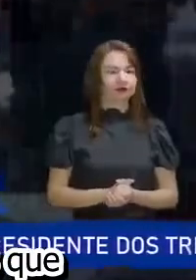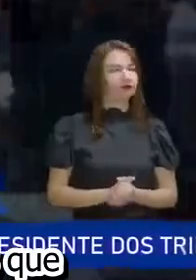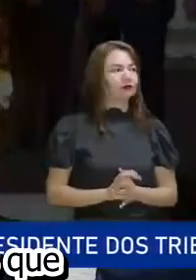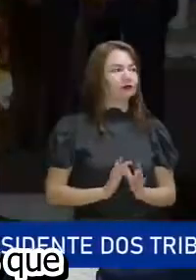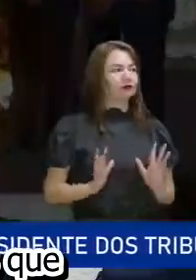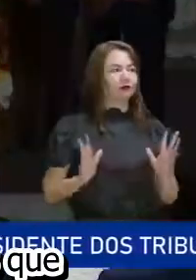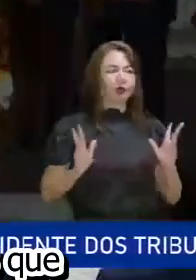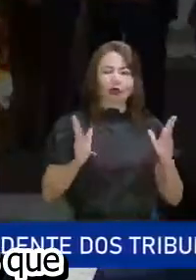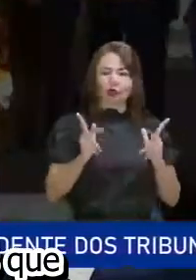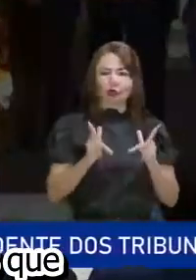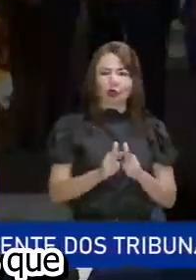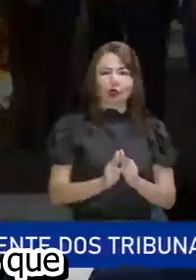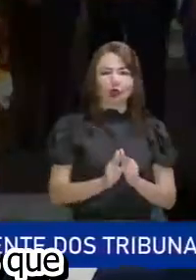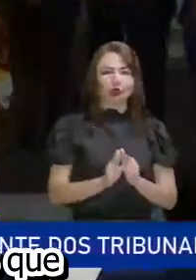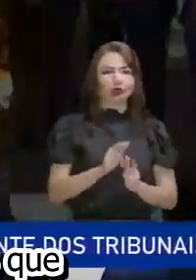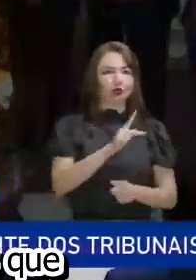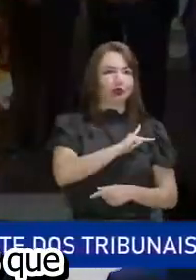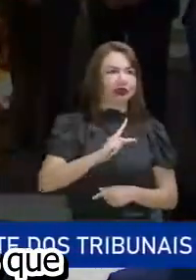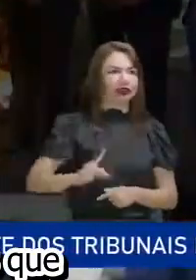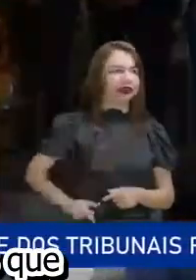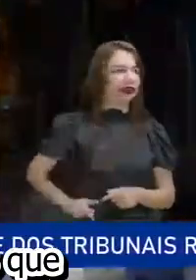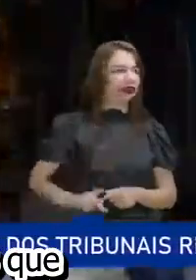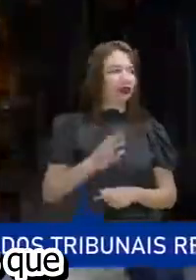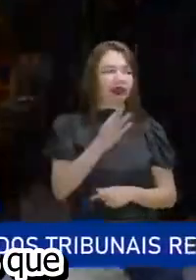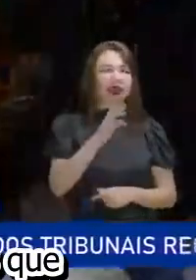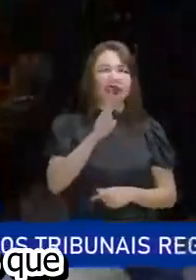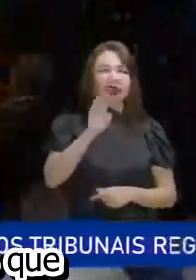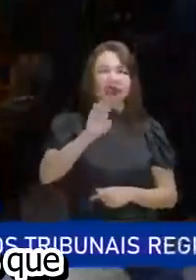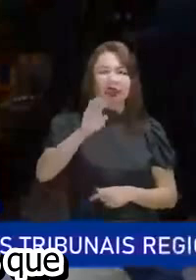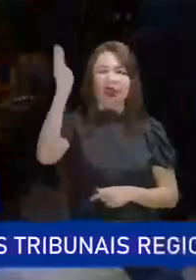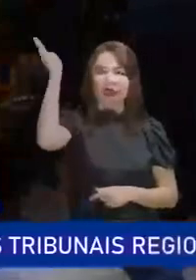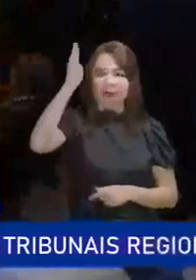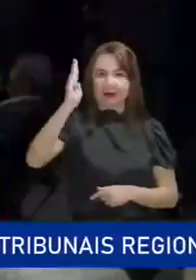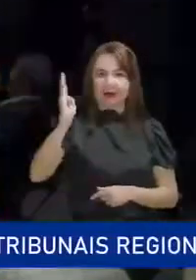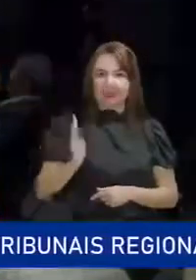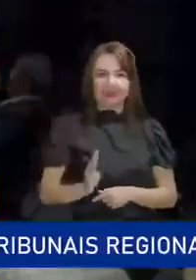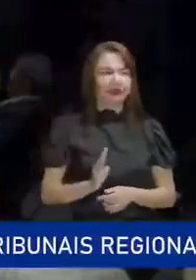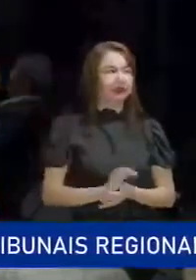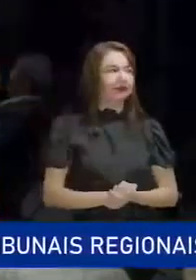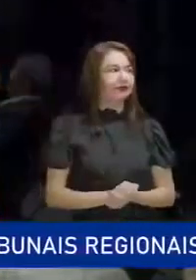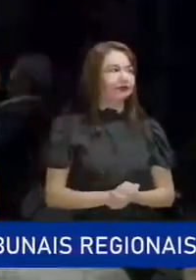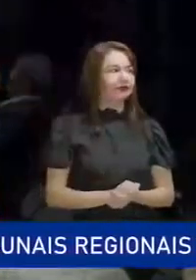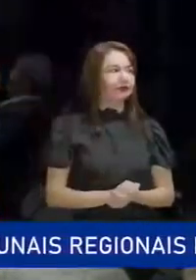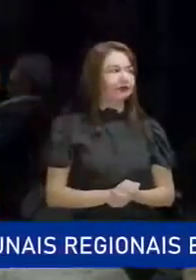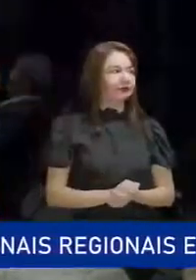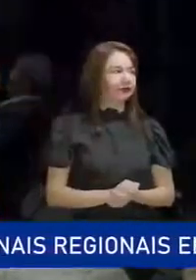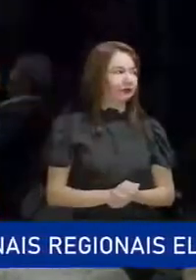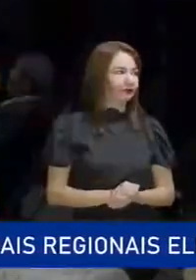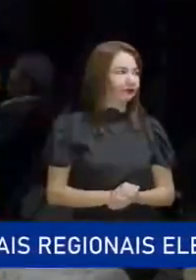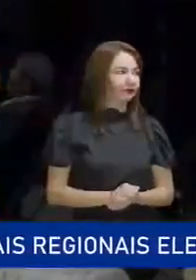todos os representantes dos tribunais regionais eleitorais que nos prestigiam